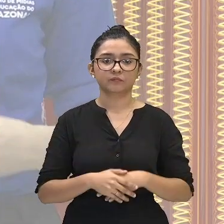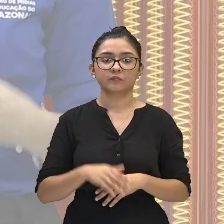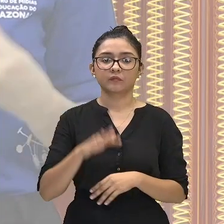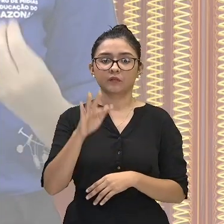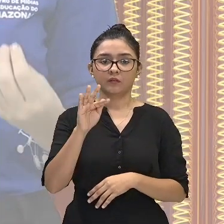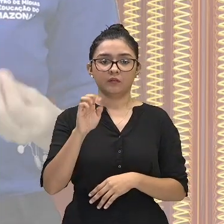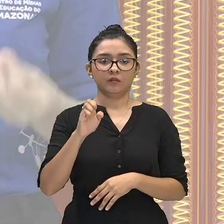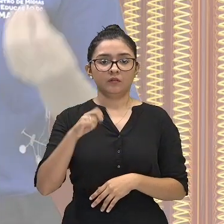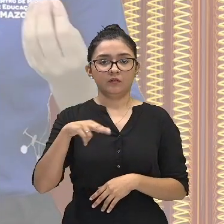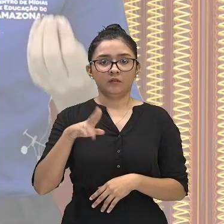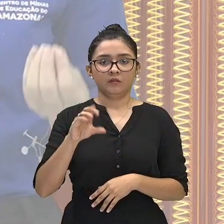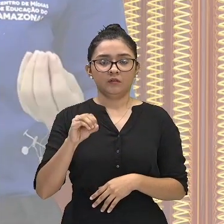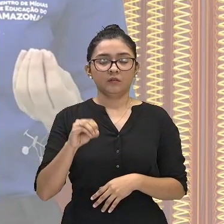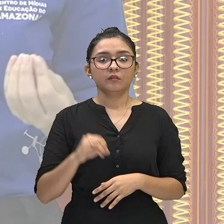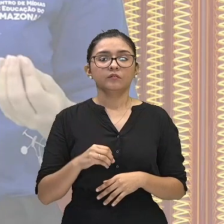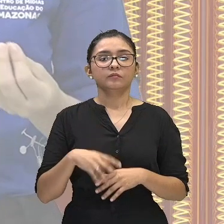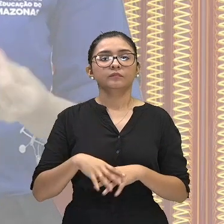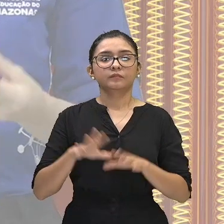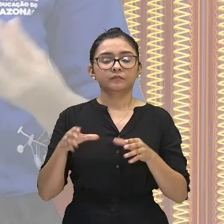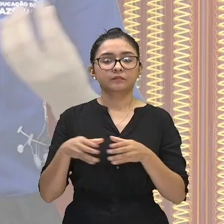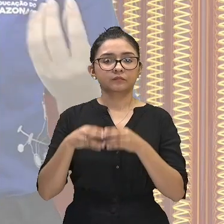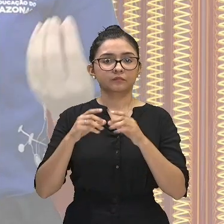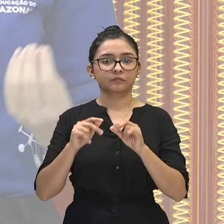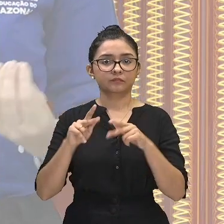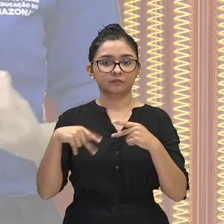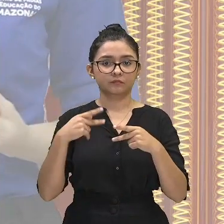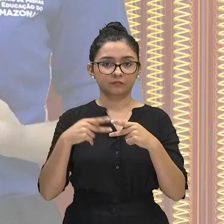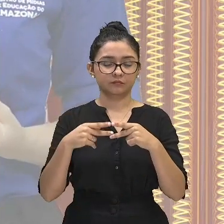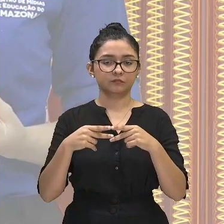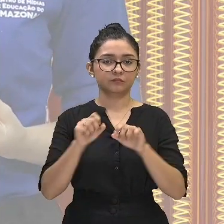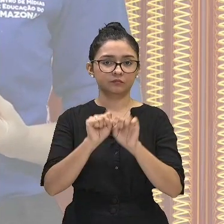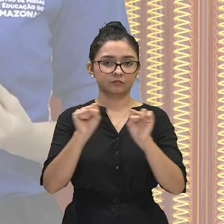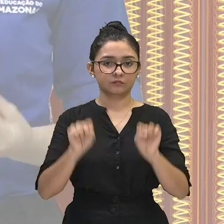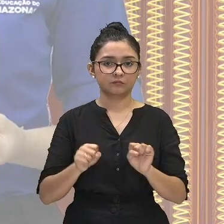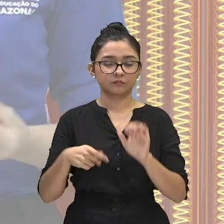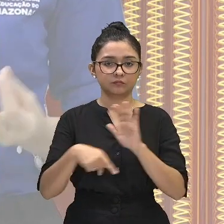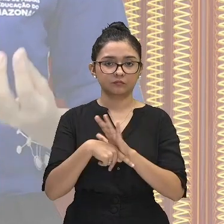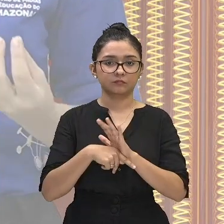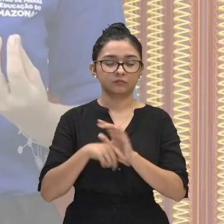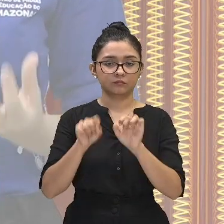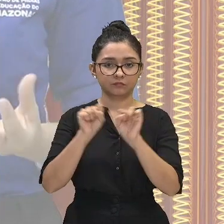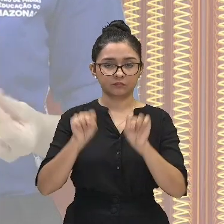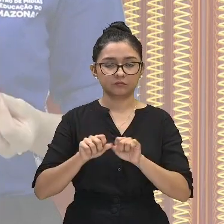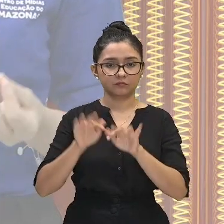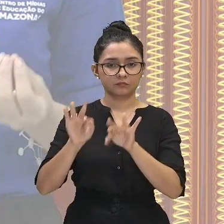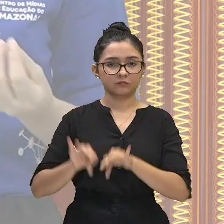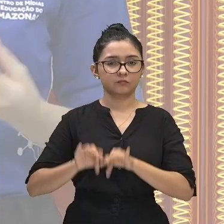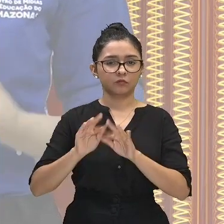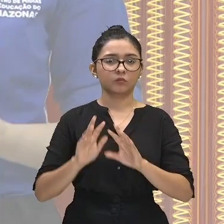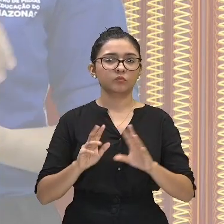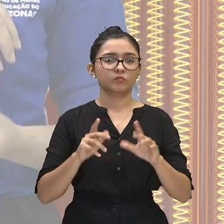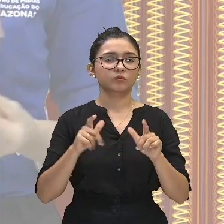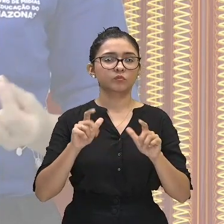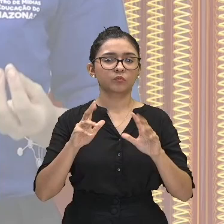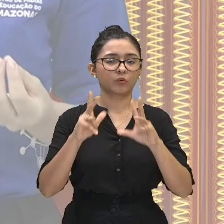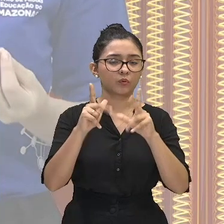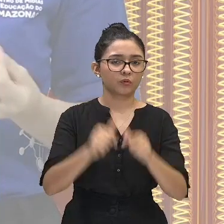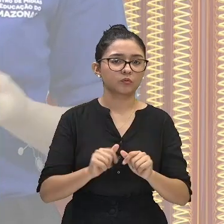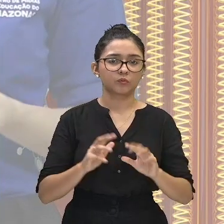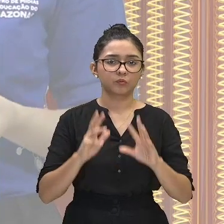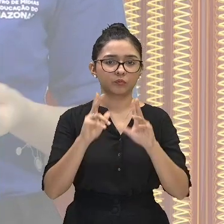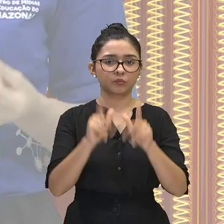é a unidade administrativa do sistema feudal. É onde ocorre toda a